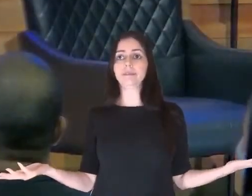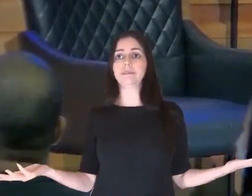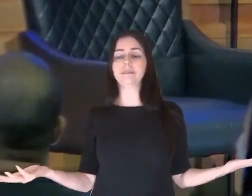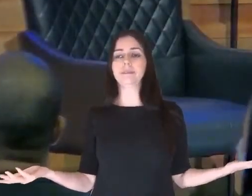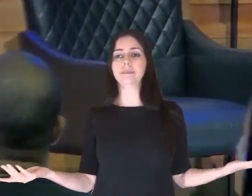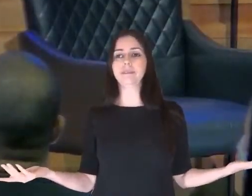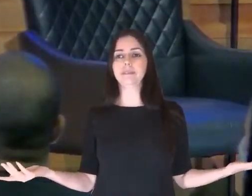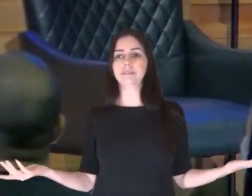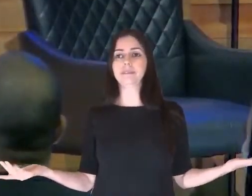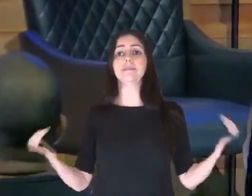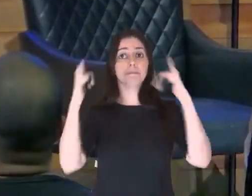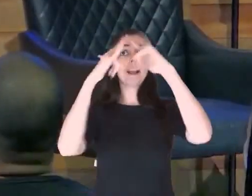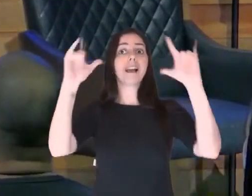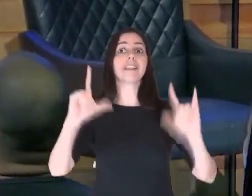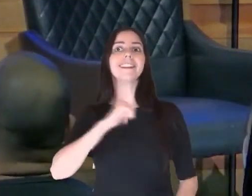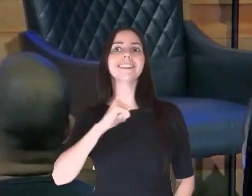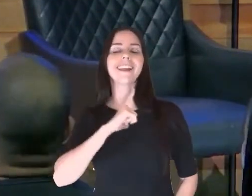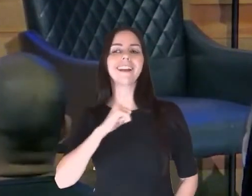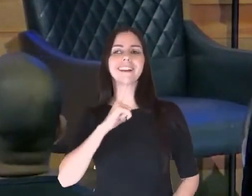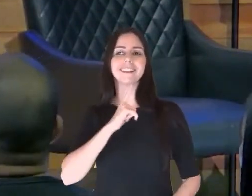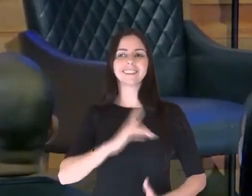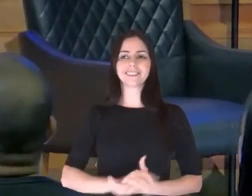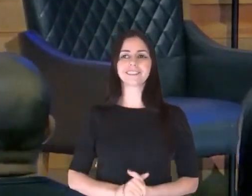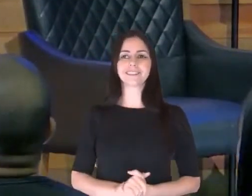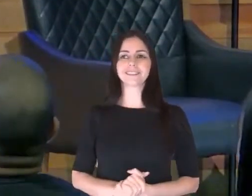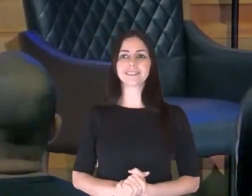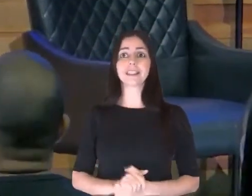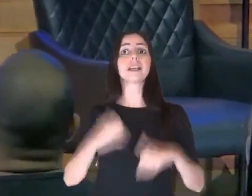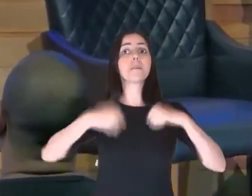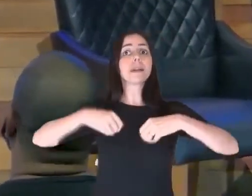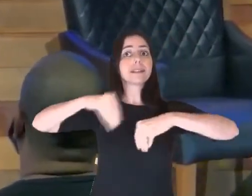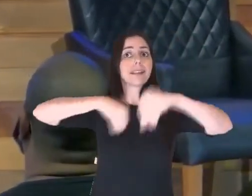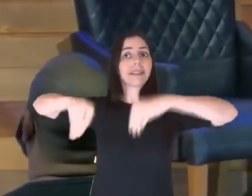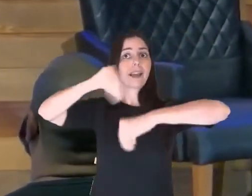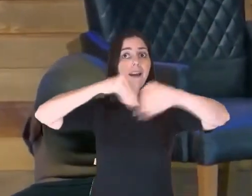A tenda já tem. A tenda já tem, Léo. Precisa da terra.